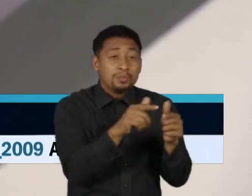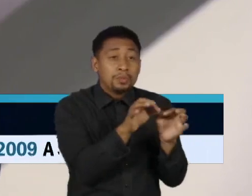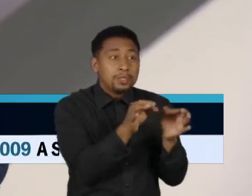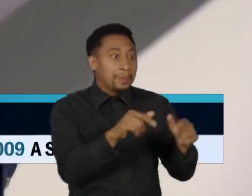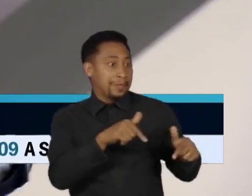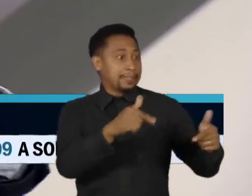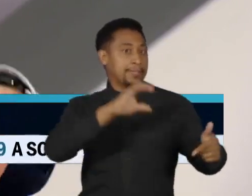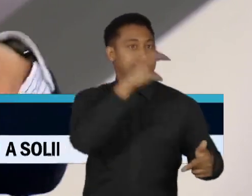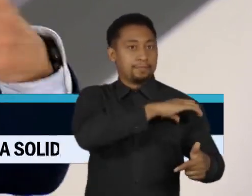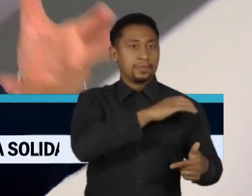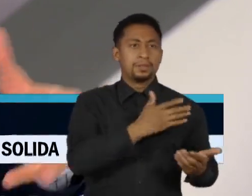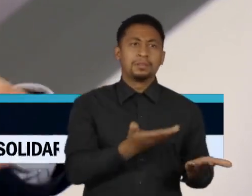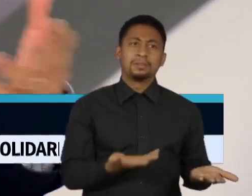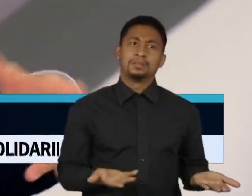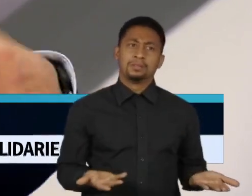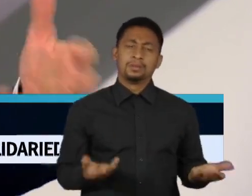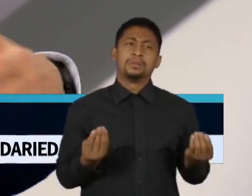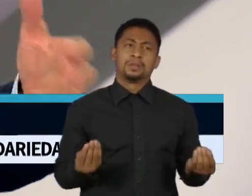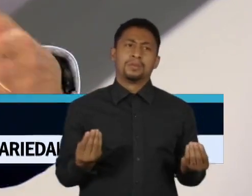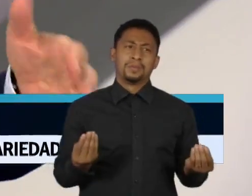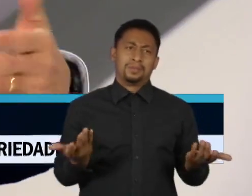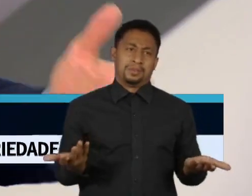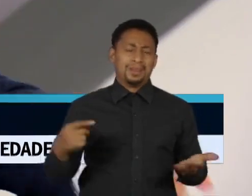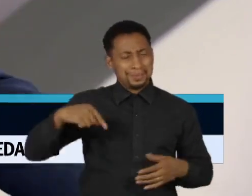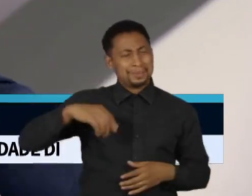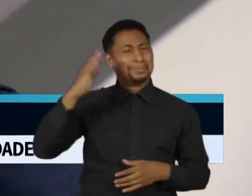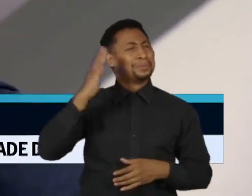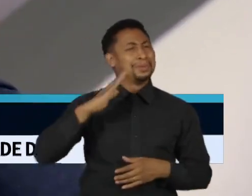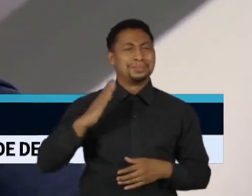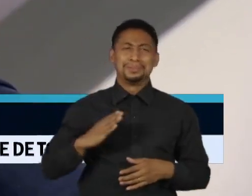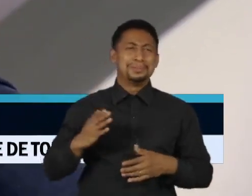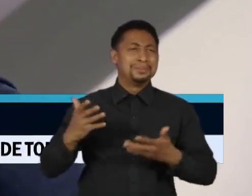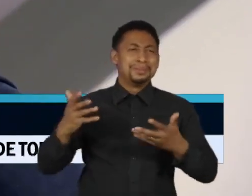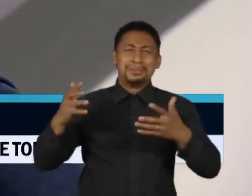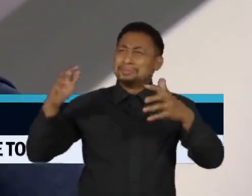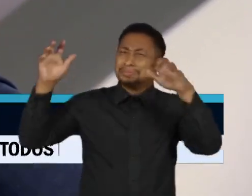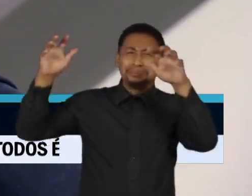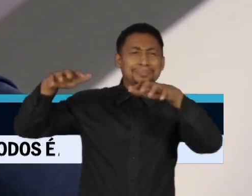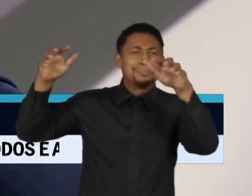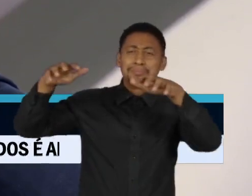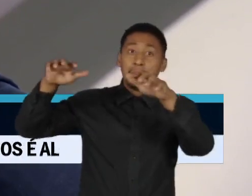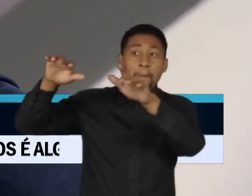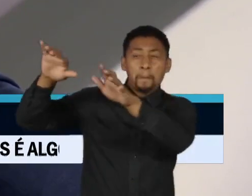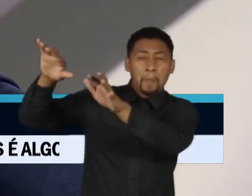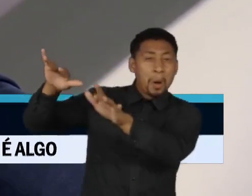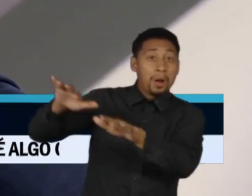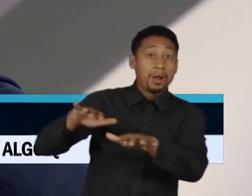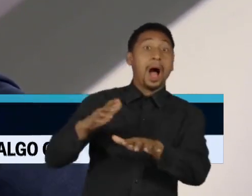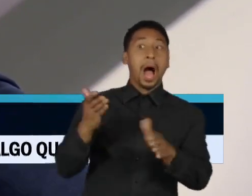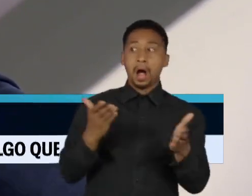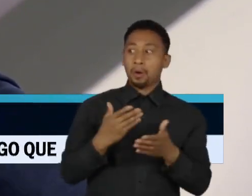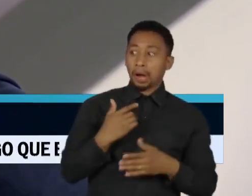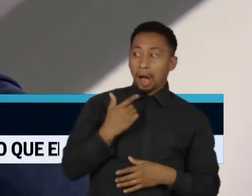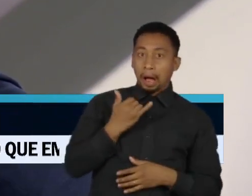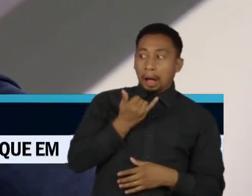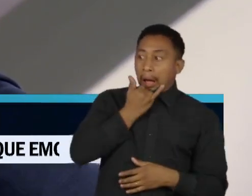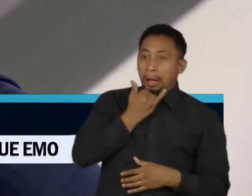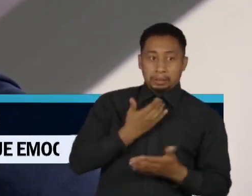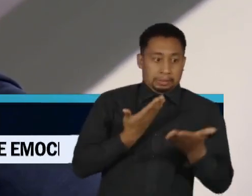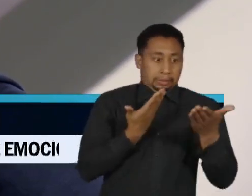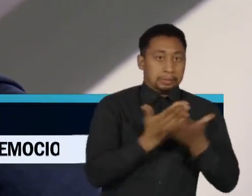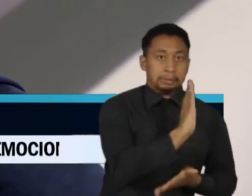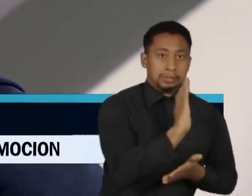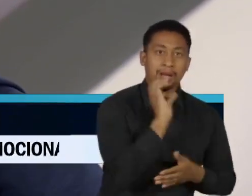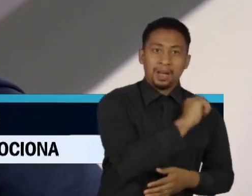essa tragédia, é possível que o projeto seja aprovado, mas eu acho que, na essência, o problema